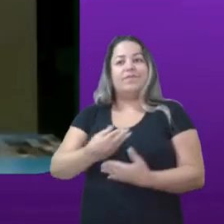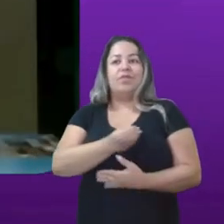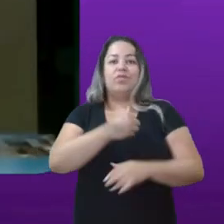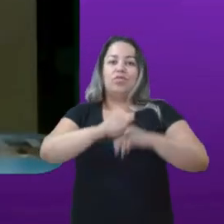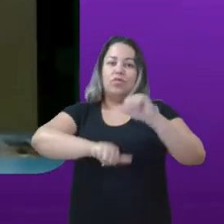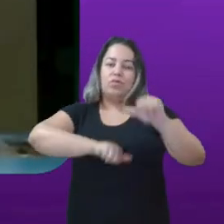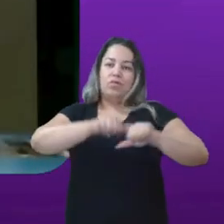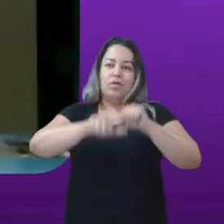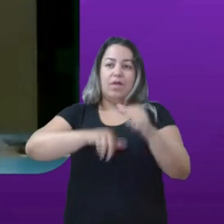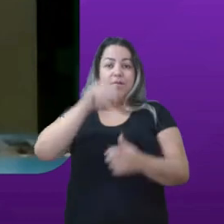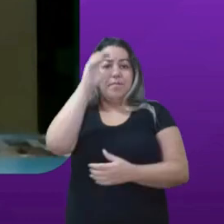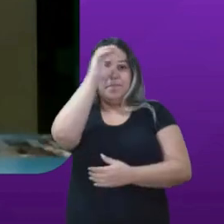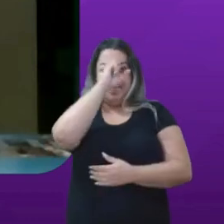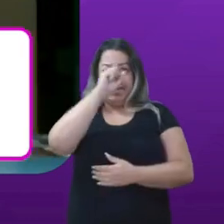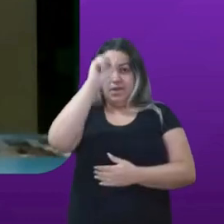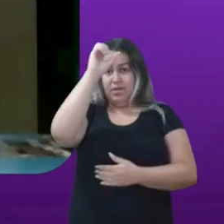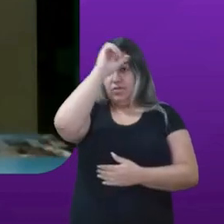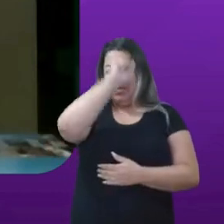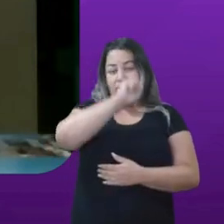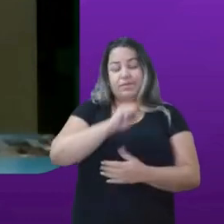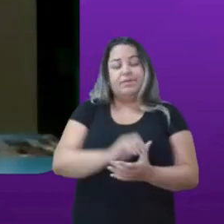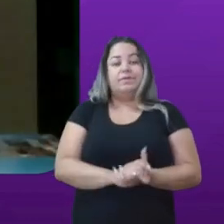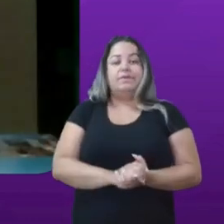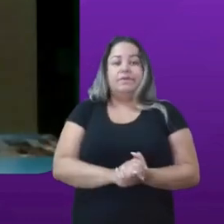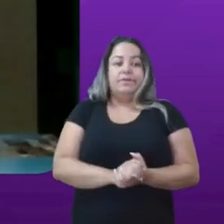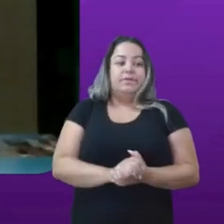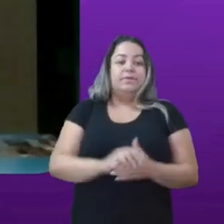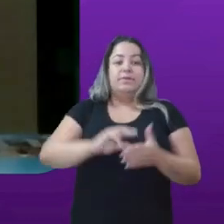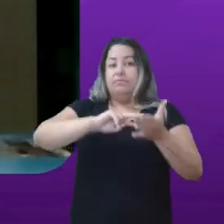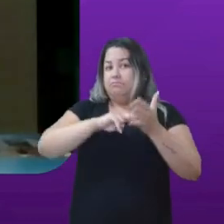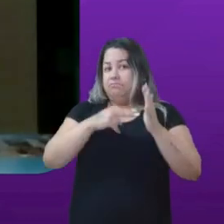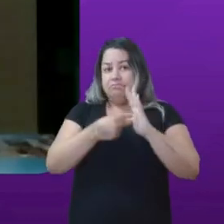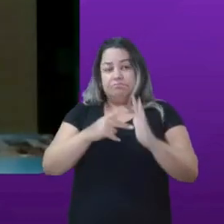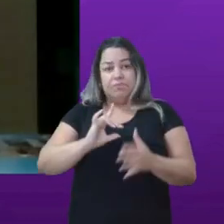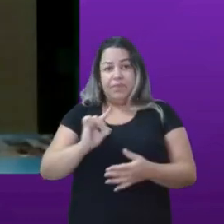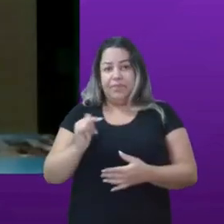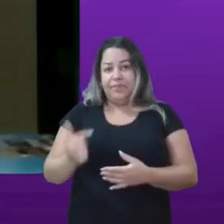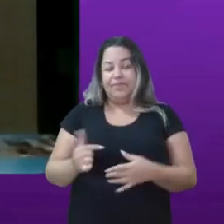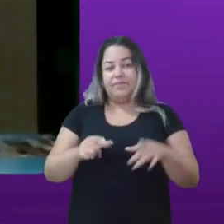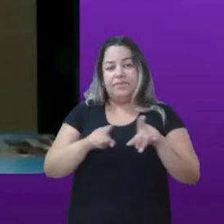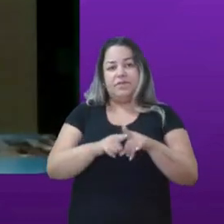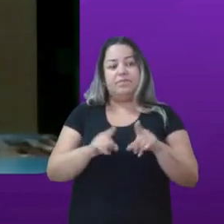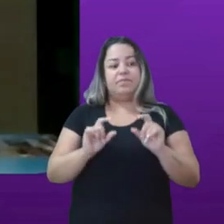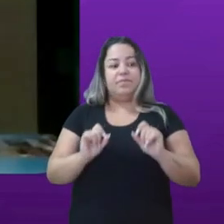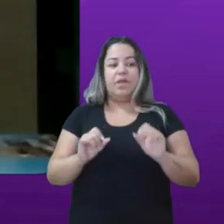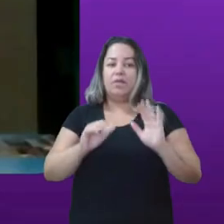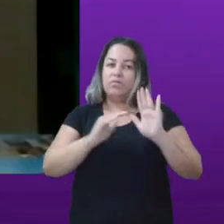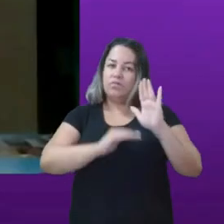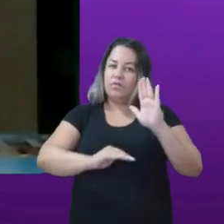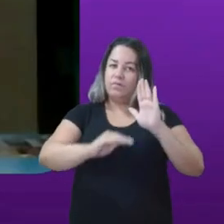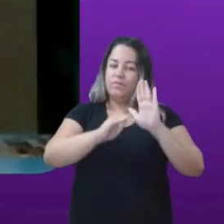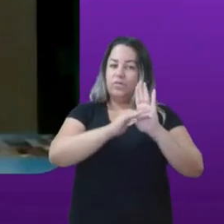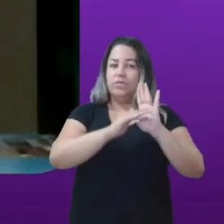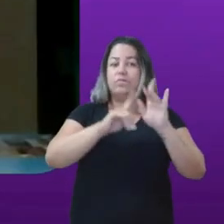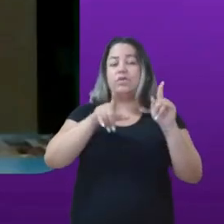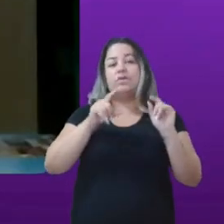trocam, aprendem, né? E isso não significa a gente estabelecer um